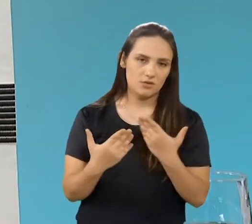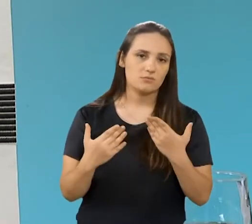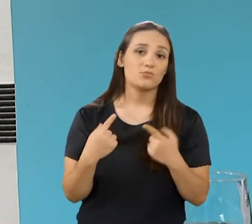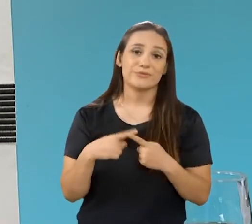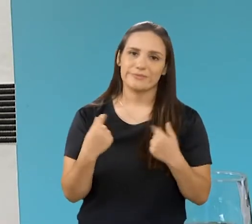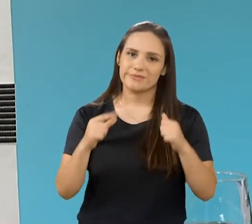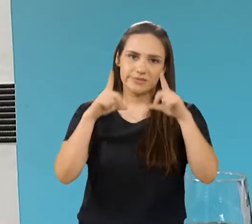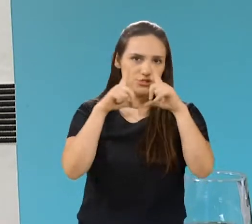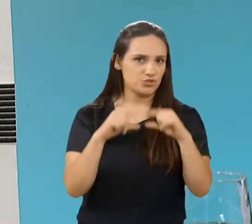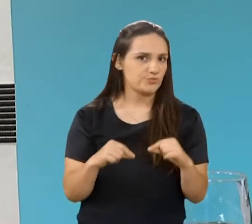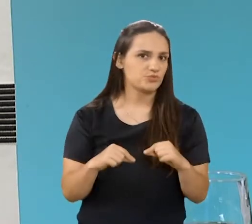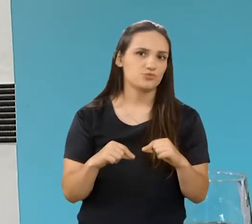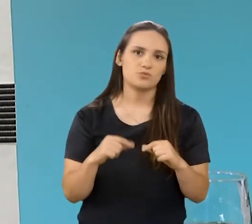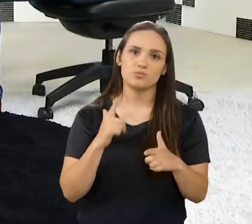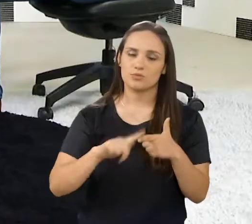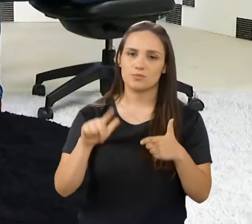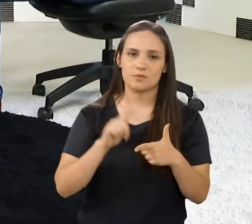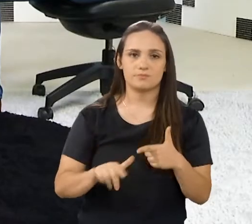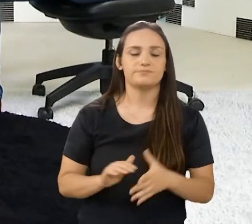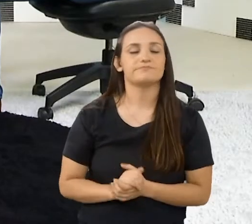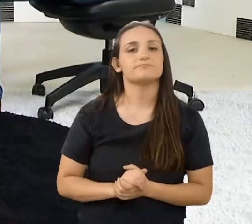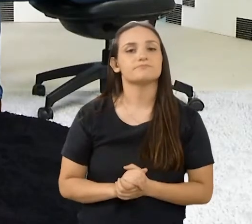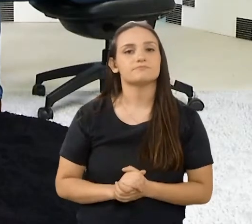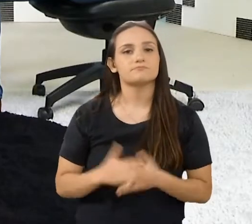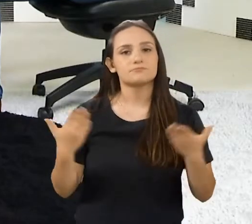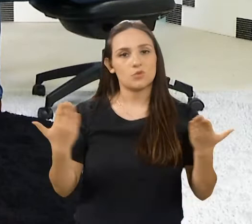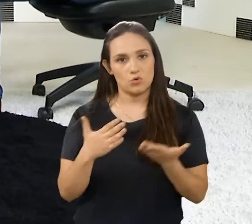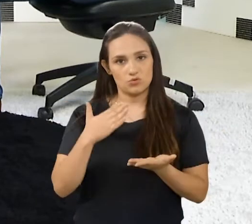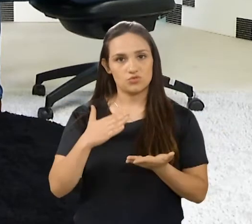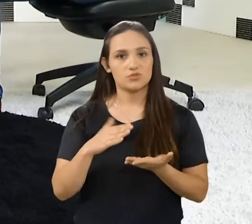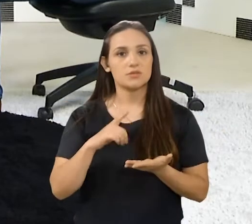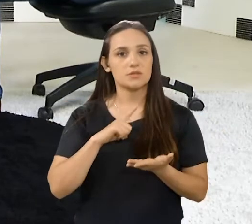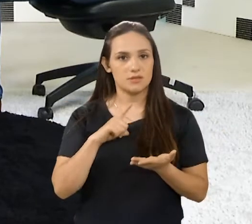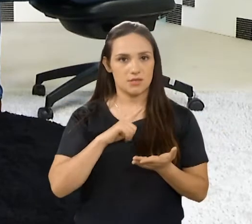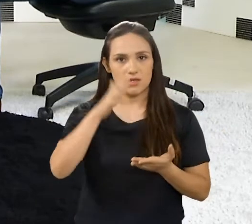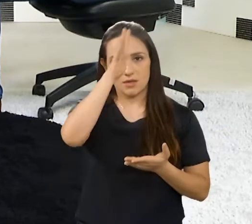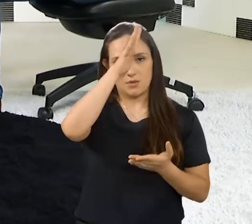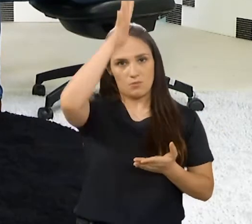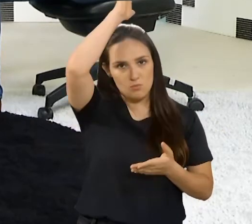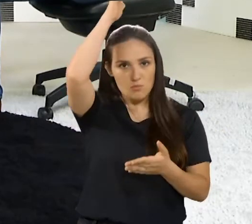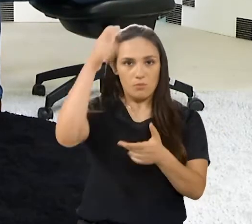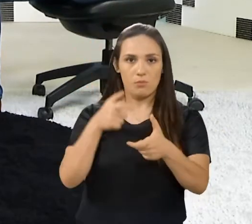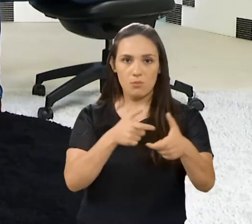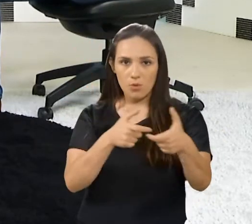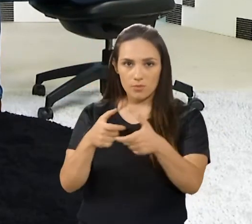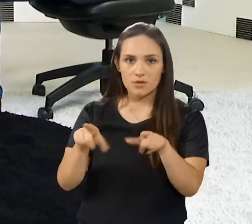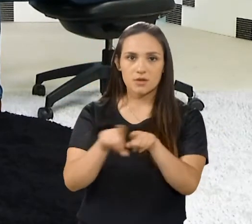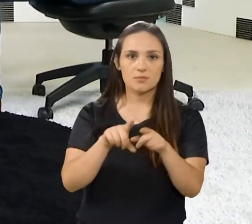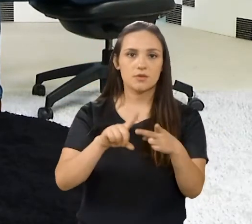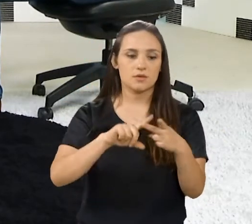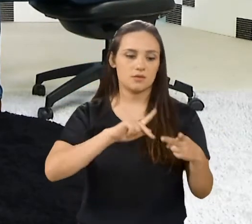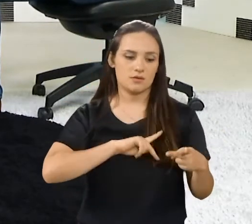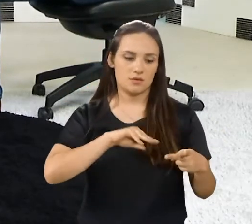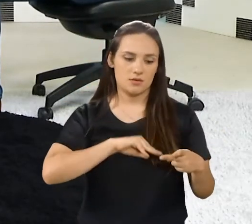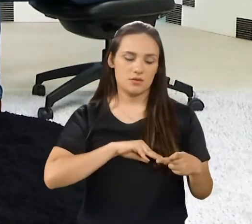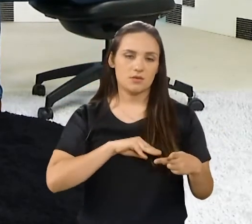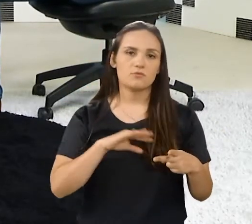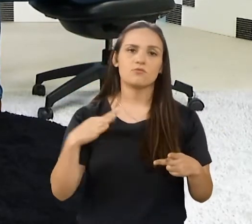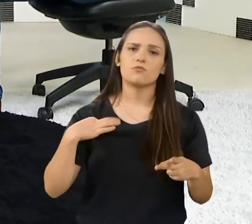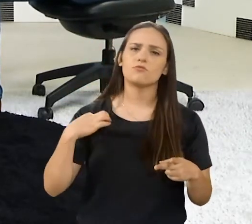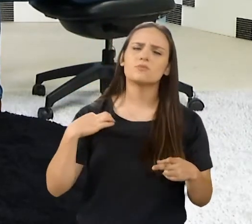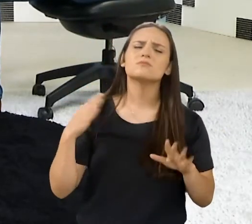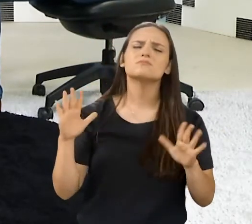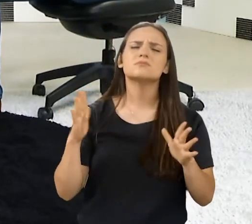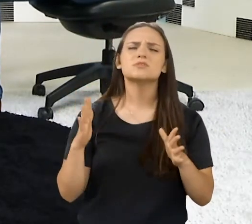de grandes dimensões. Secretário, hoje nós temos os bombeiros trabalhando, mas tem policiais militares também lá e muitos voluntários. Qual que é a estimativa de